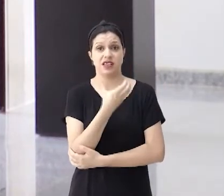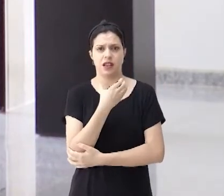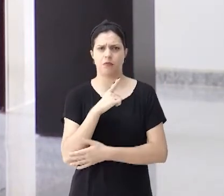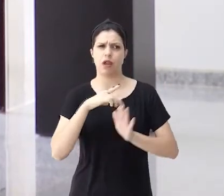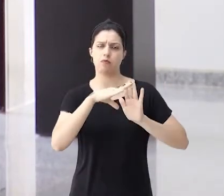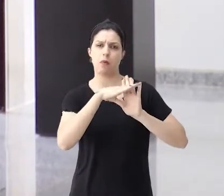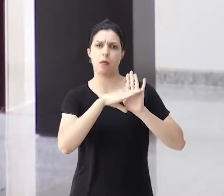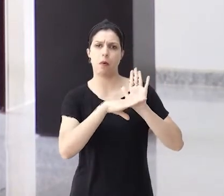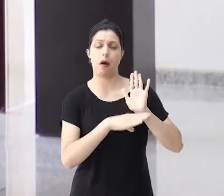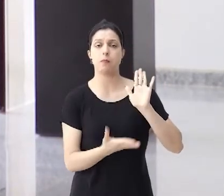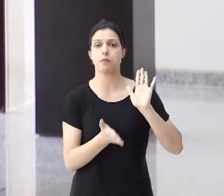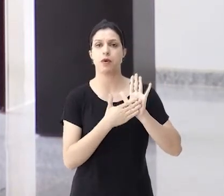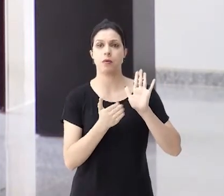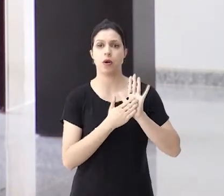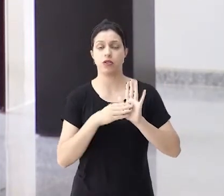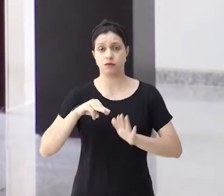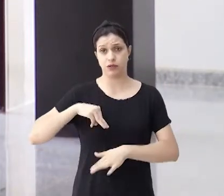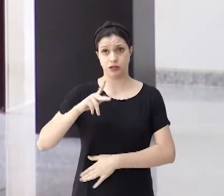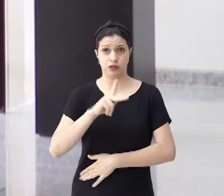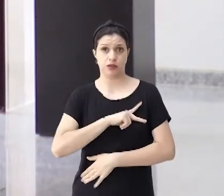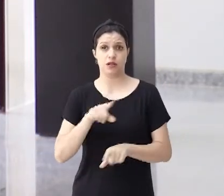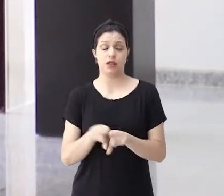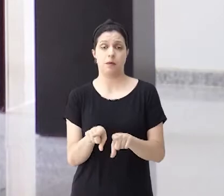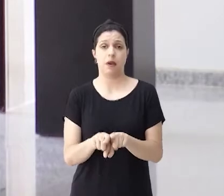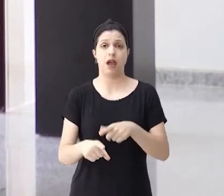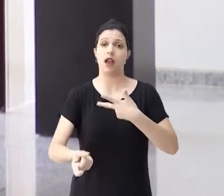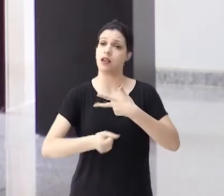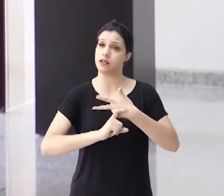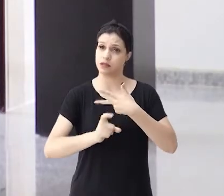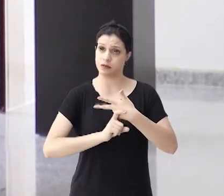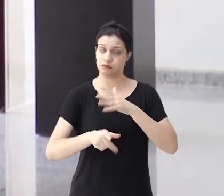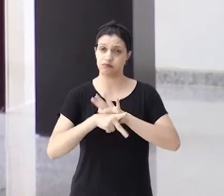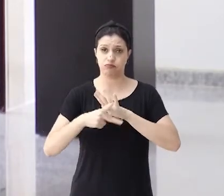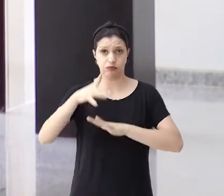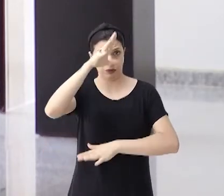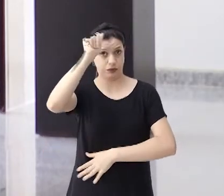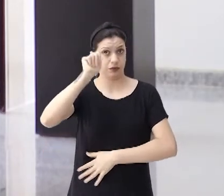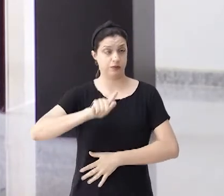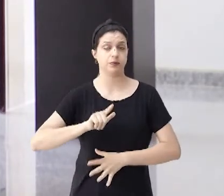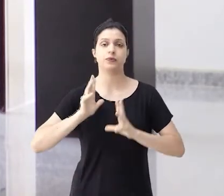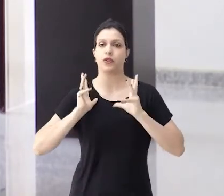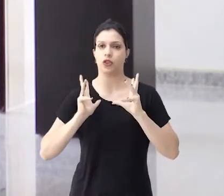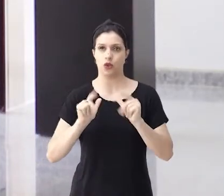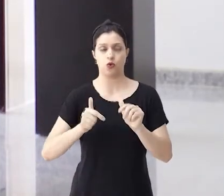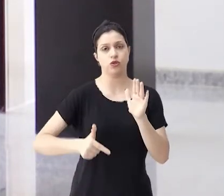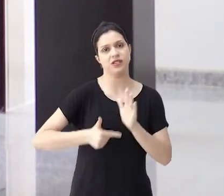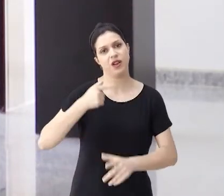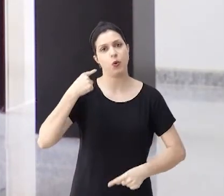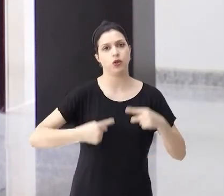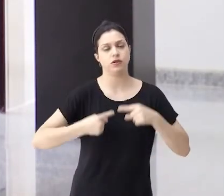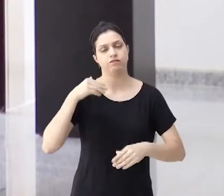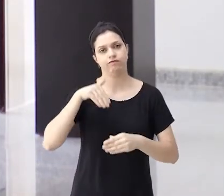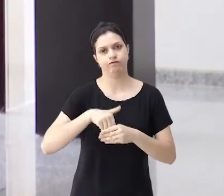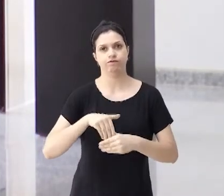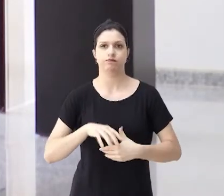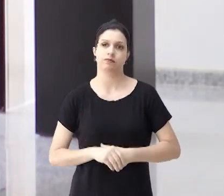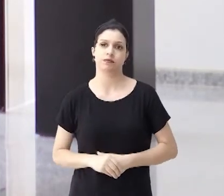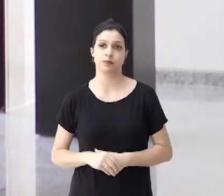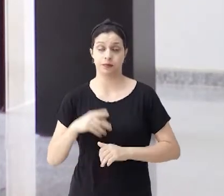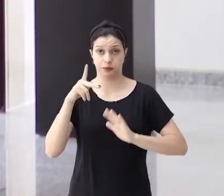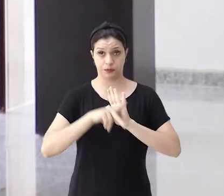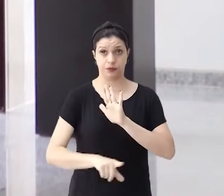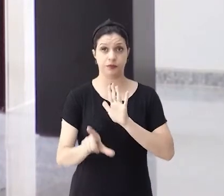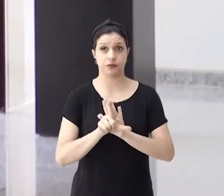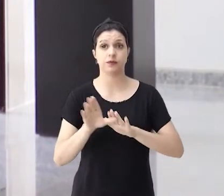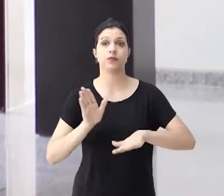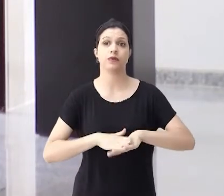parlamentares na sessão de 16 de dezembro. A lista contempla proposições do Ministério Público e do Poder Executivo sul-mato-grossense. Todas